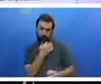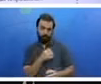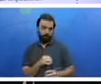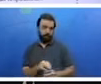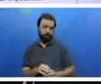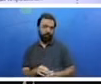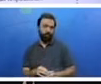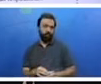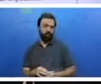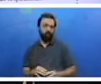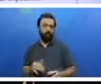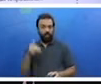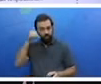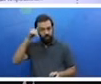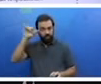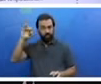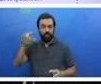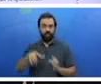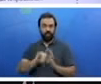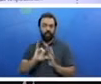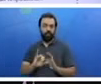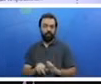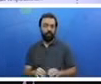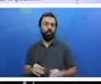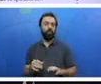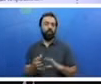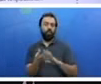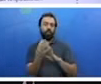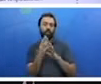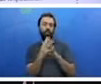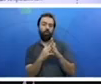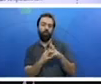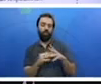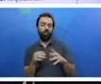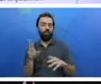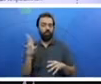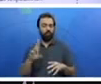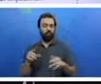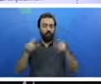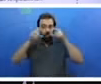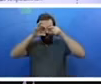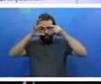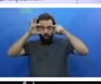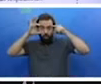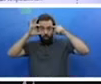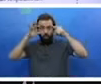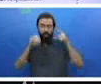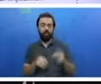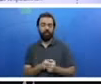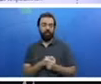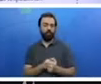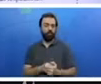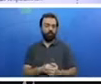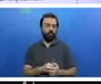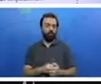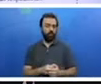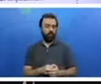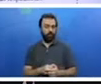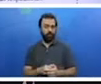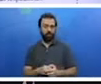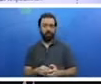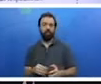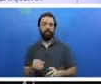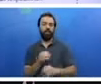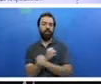as precauções necessárias. Usar luvas, óculos de proteção, entre outros equipamentos de segurança. Porque